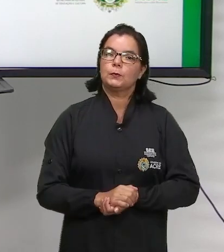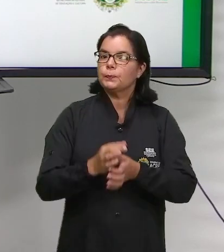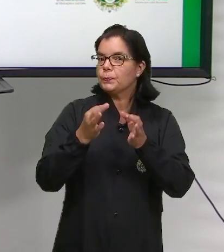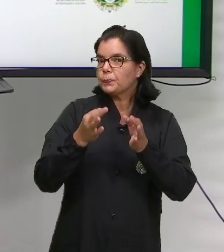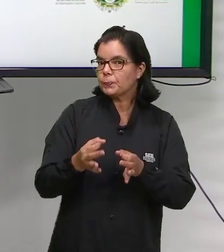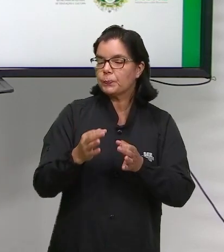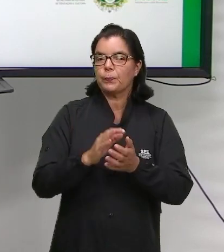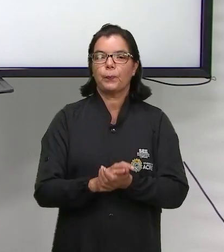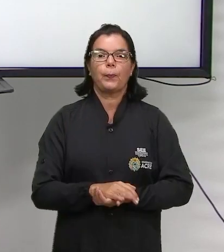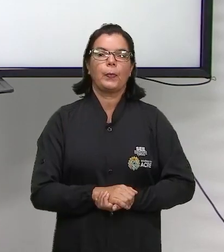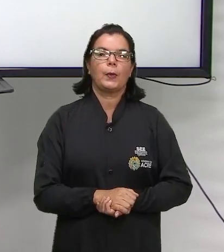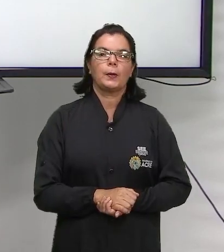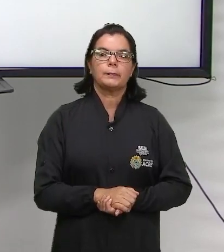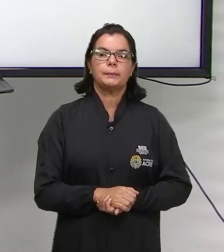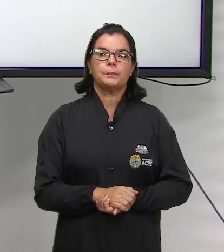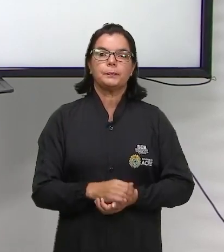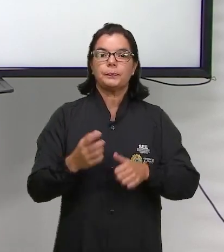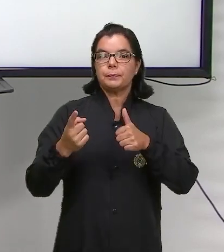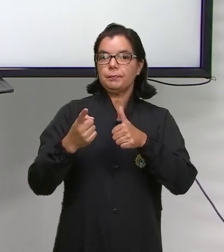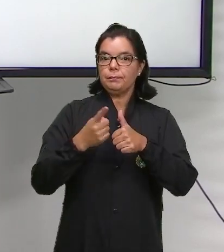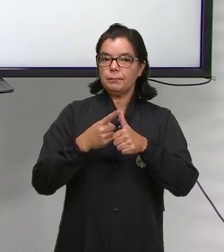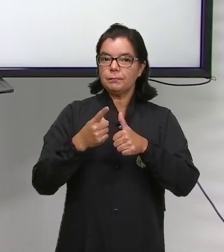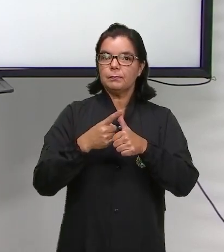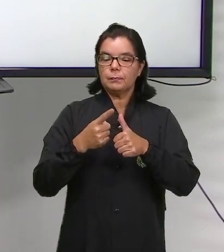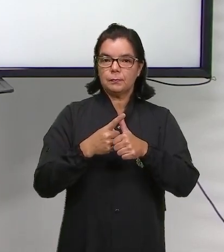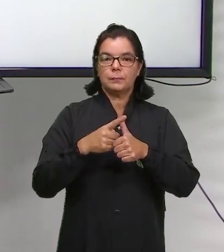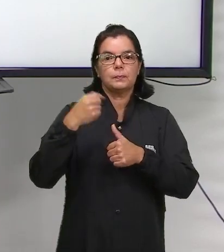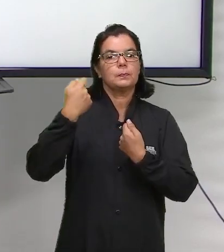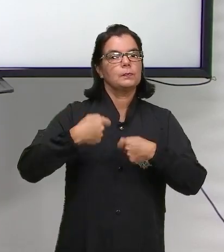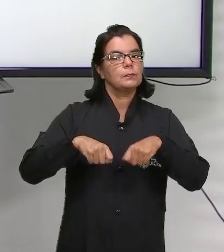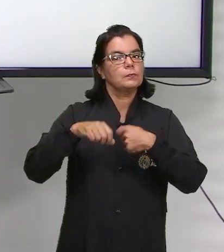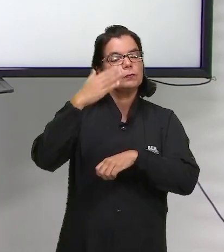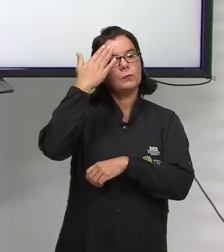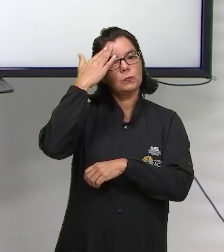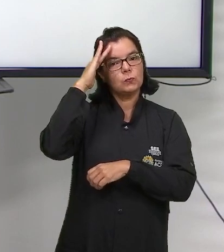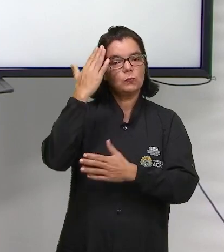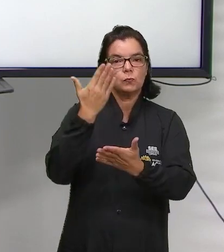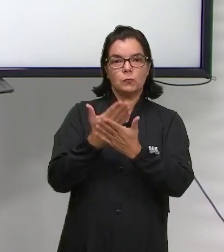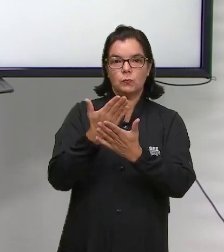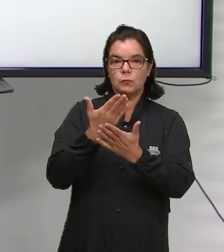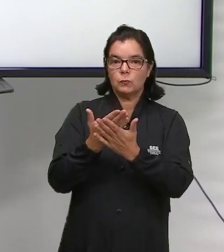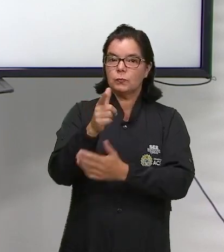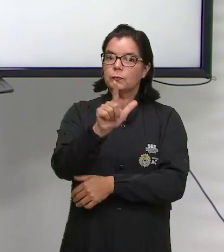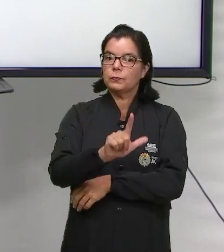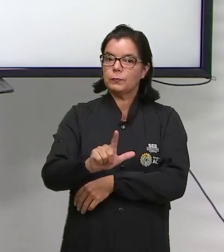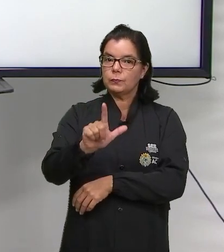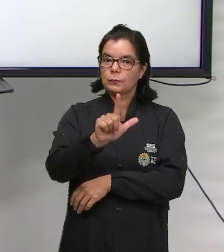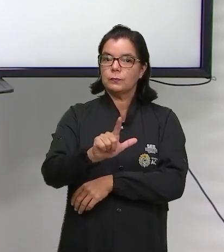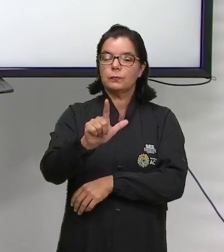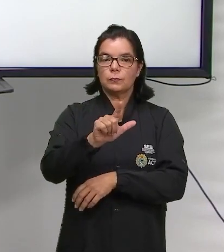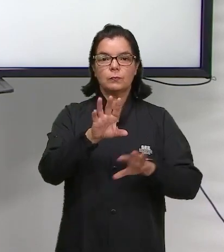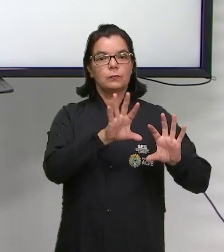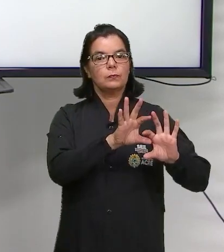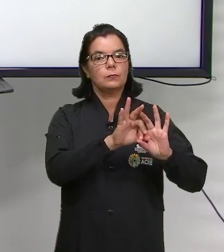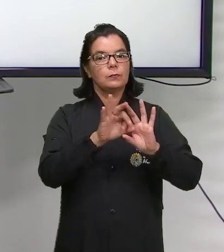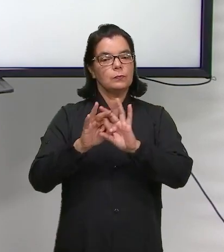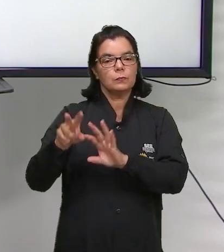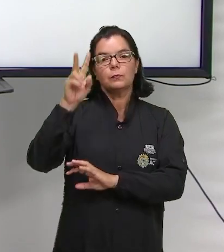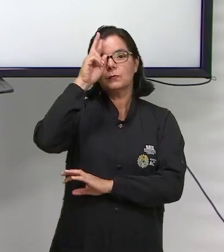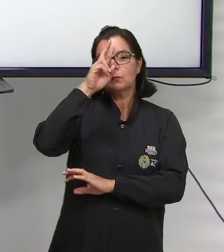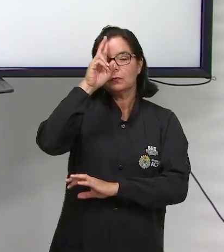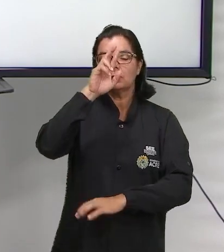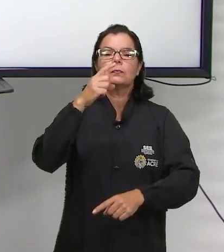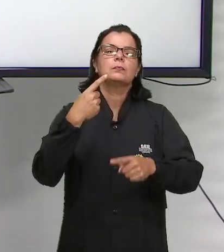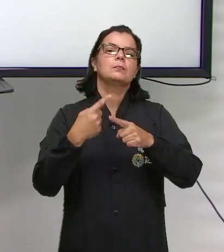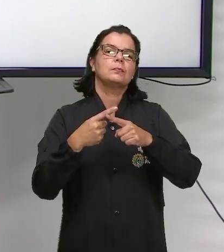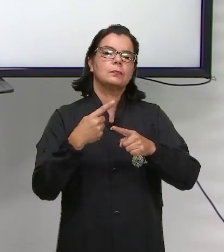Certinho? Então bora lá. Primeira coisa que a gente tem que entender quando estuda literatura é o contexto histórico. Por quê,